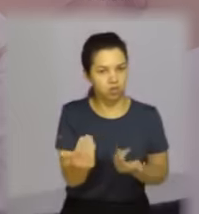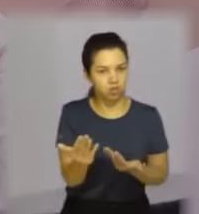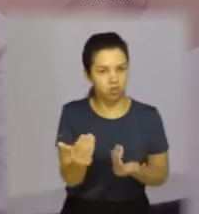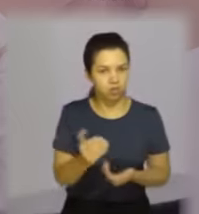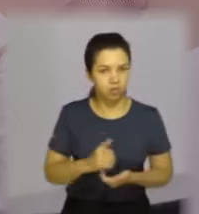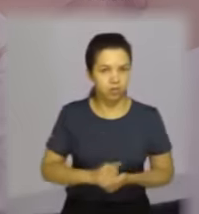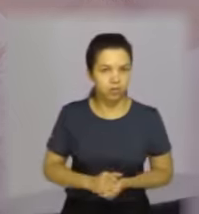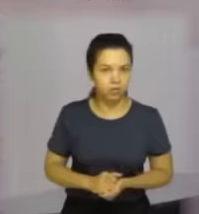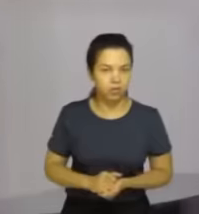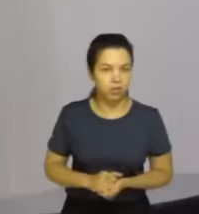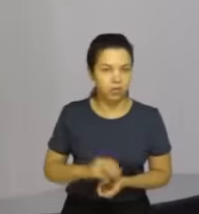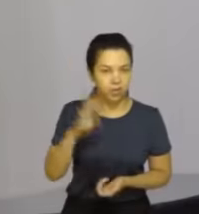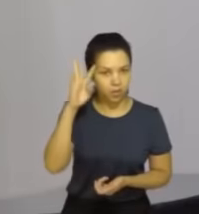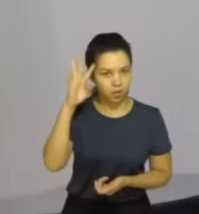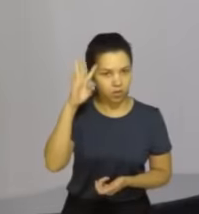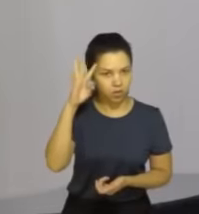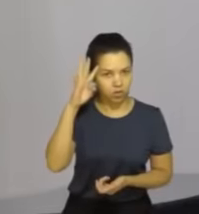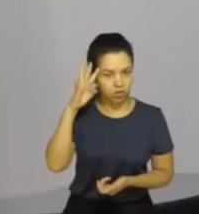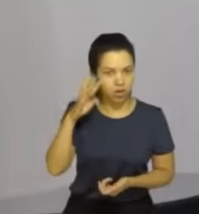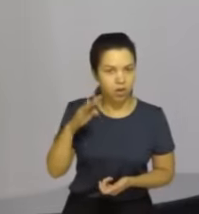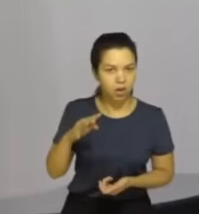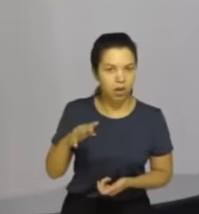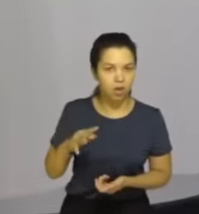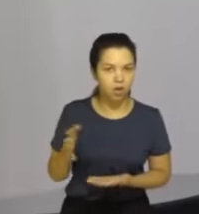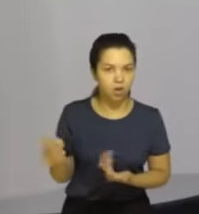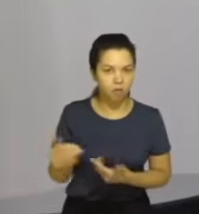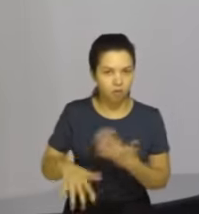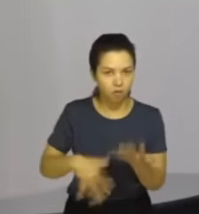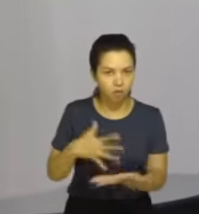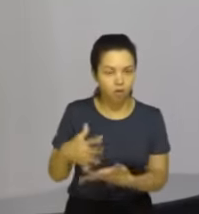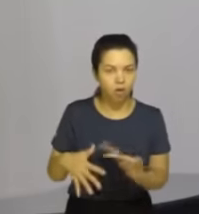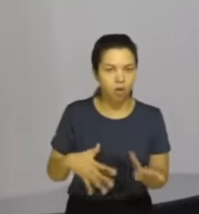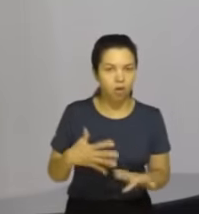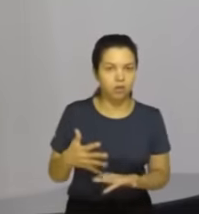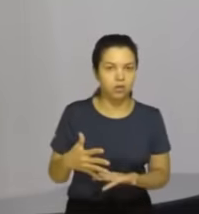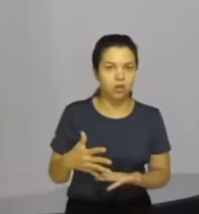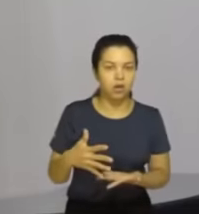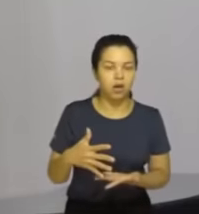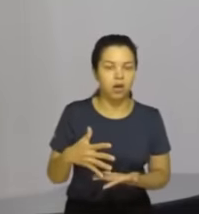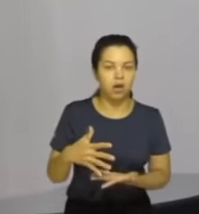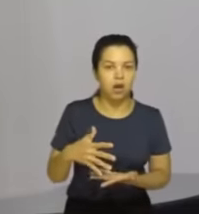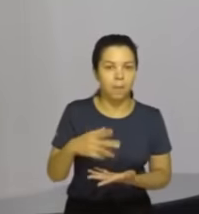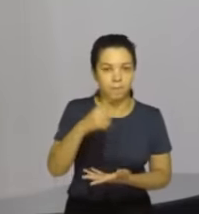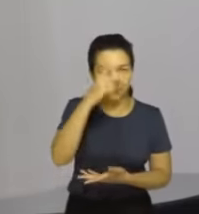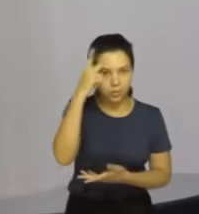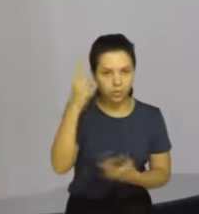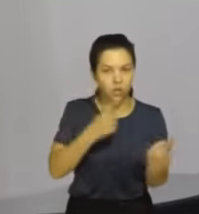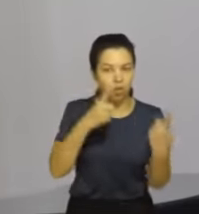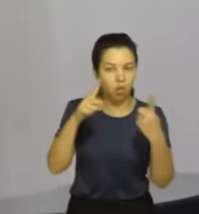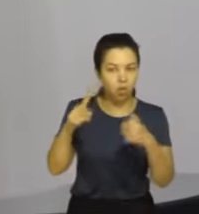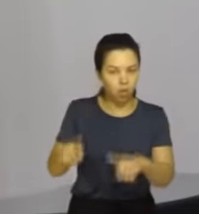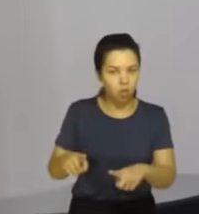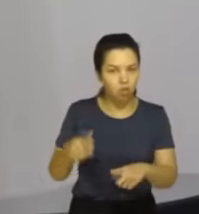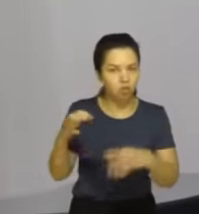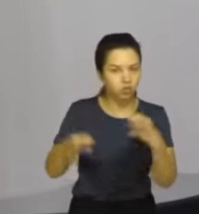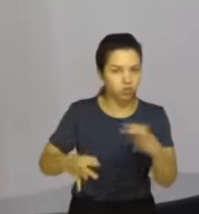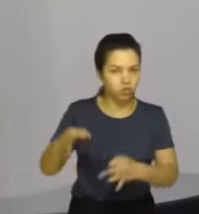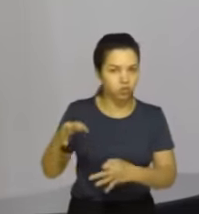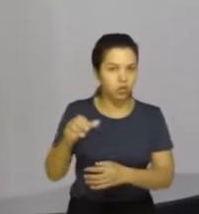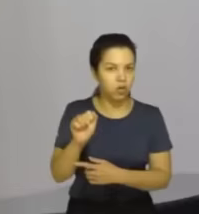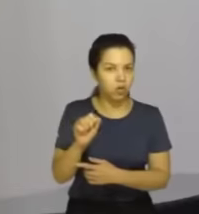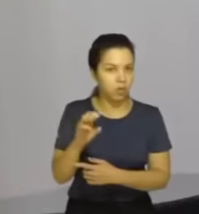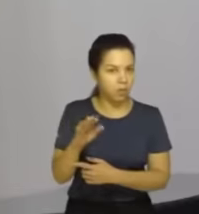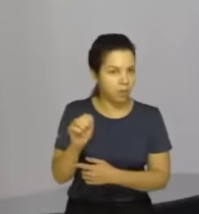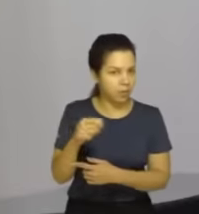da sociedade contra o advogado, contra o juiz, contra o promotor, ou seja, a OAB deveria se